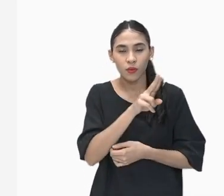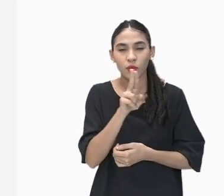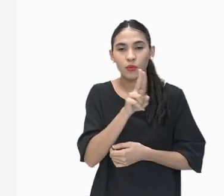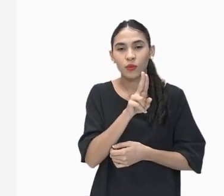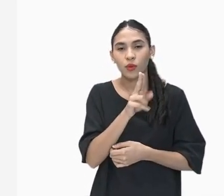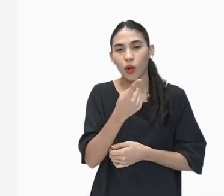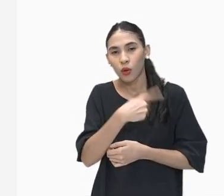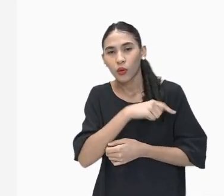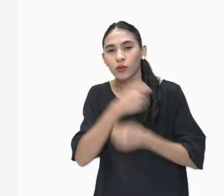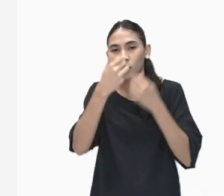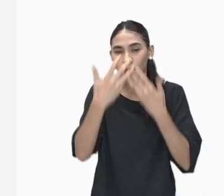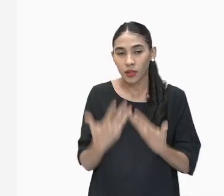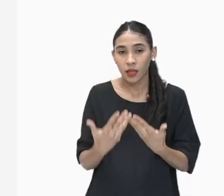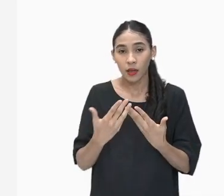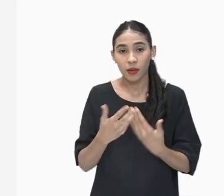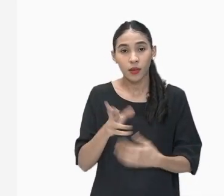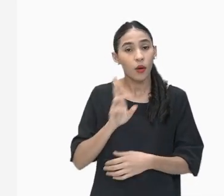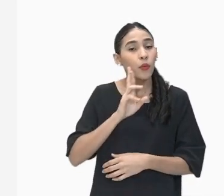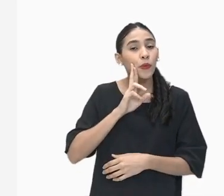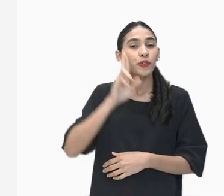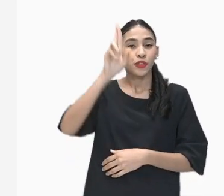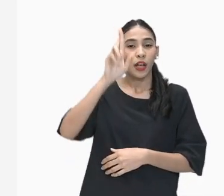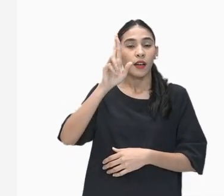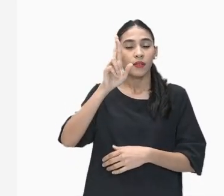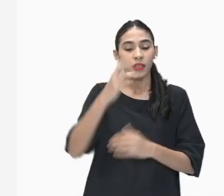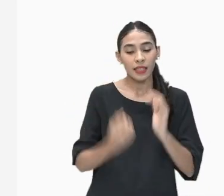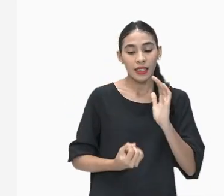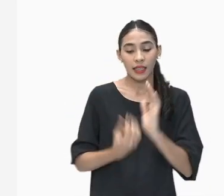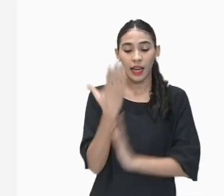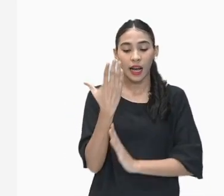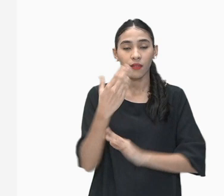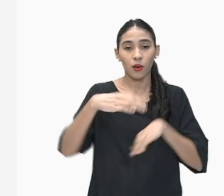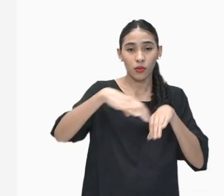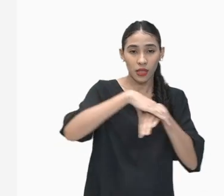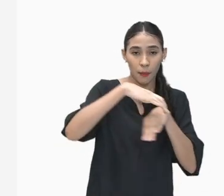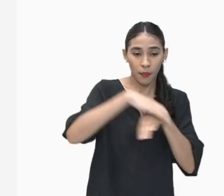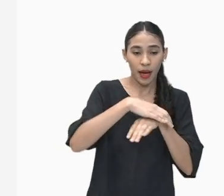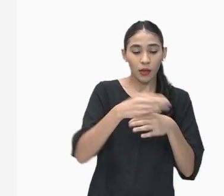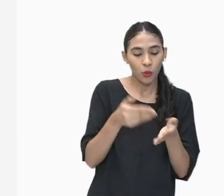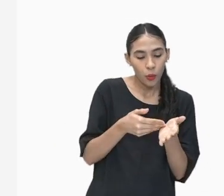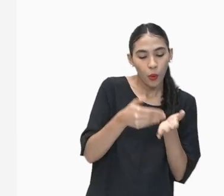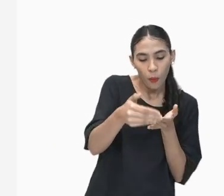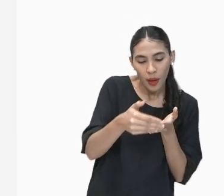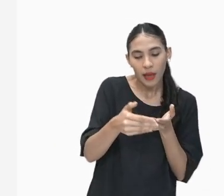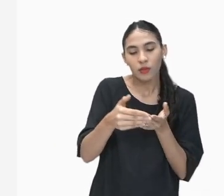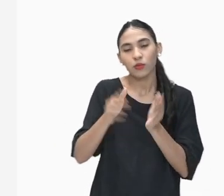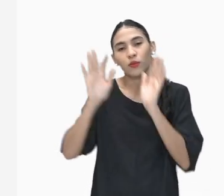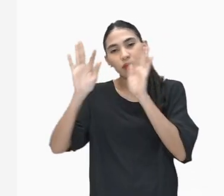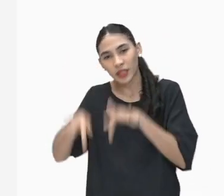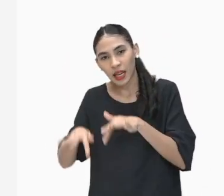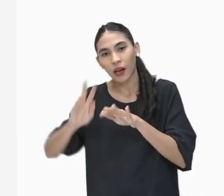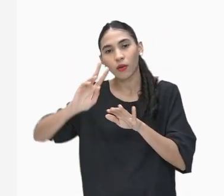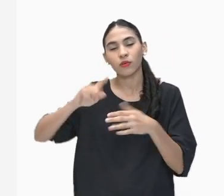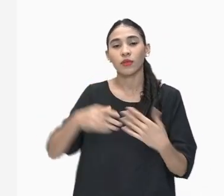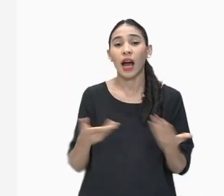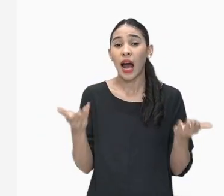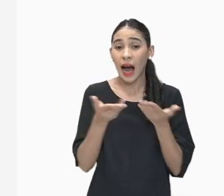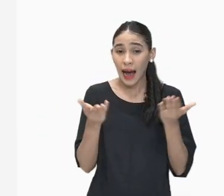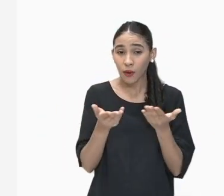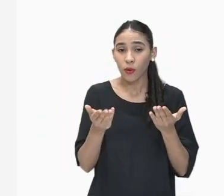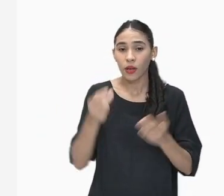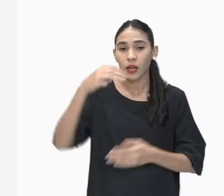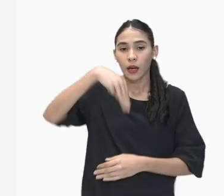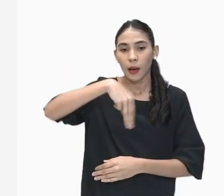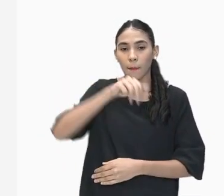que o mestre fazia o sapato desde o início até o final. Aqui nós vamos ter uma divisão